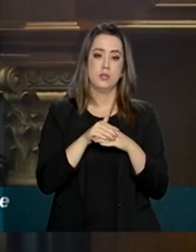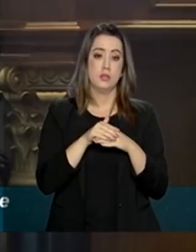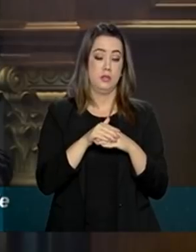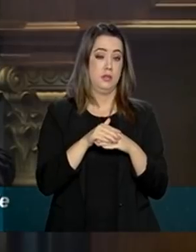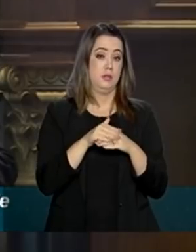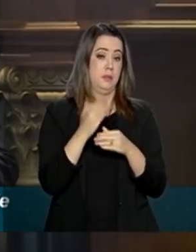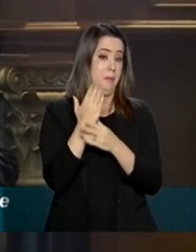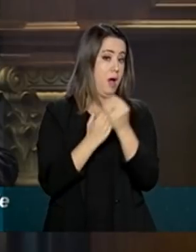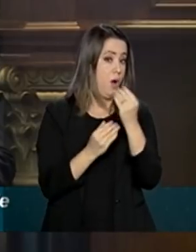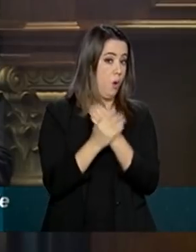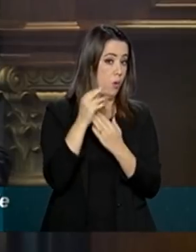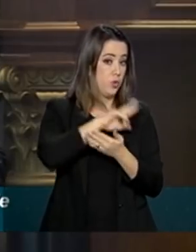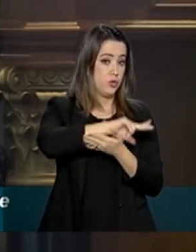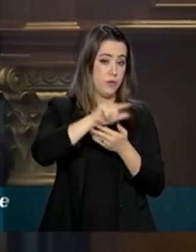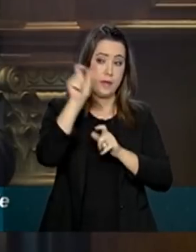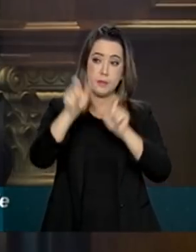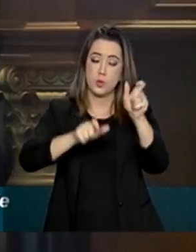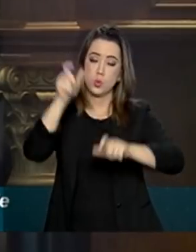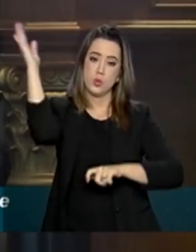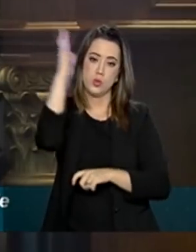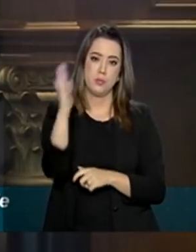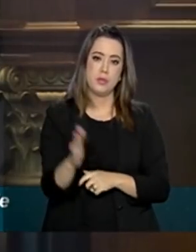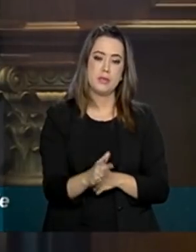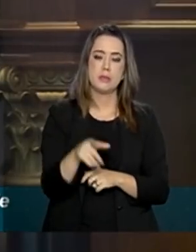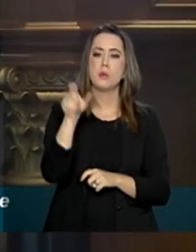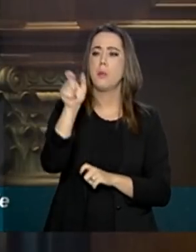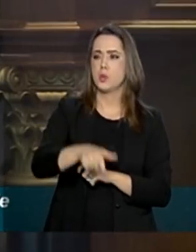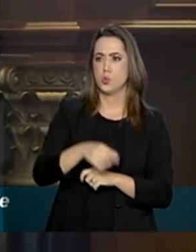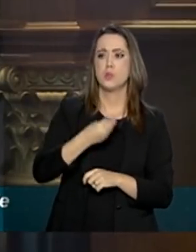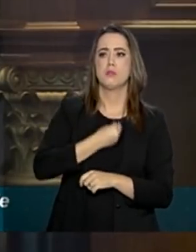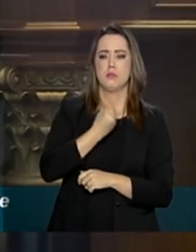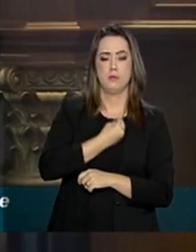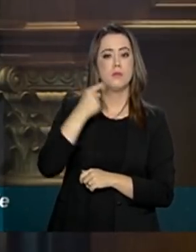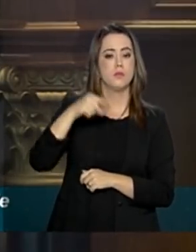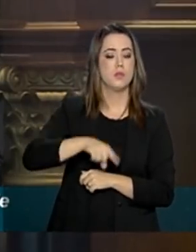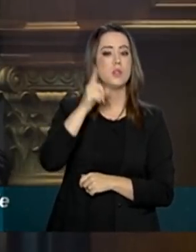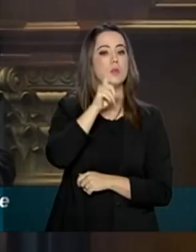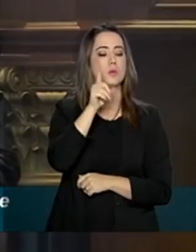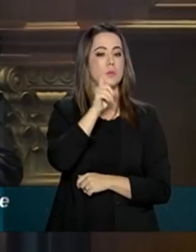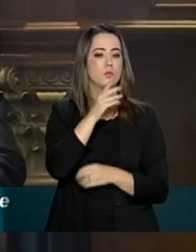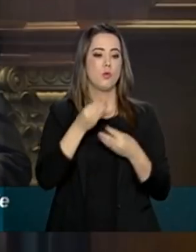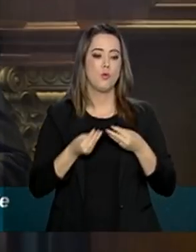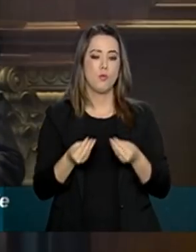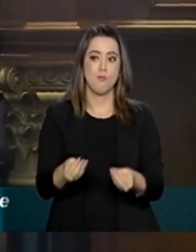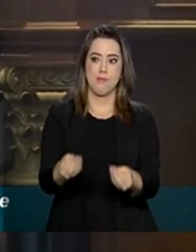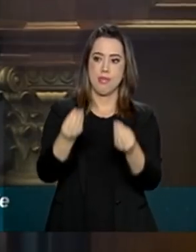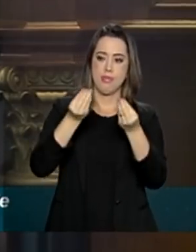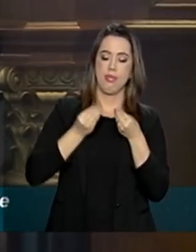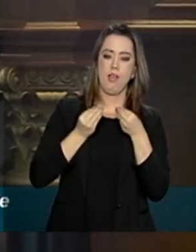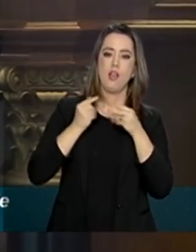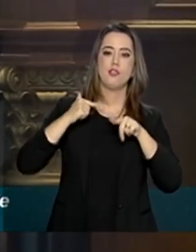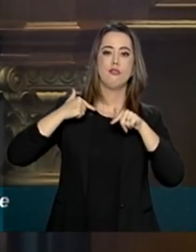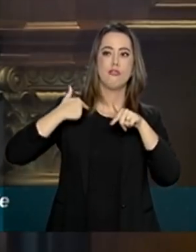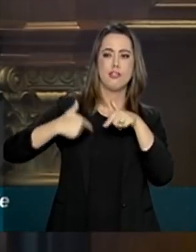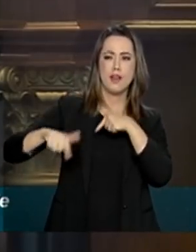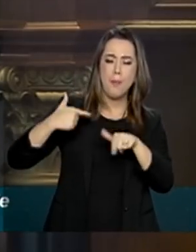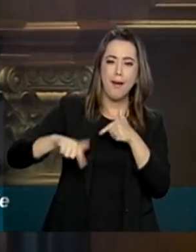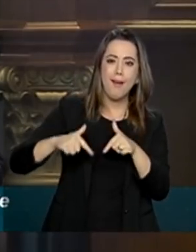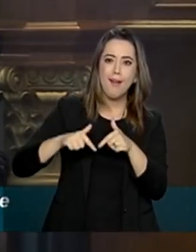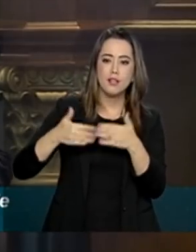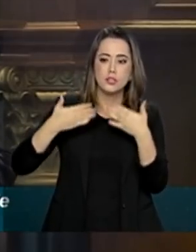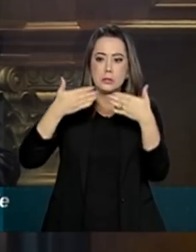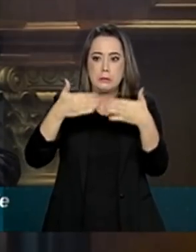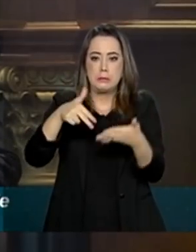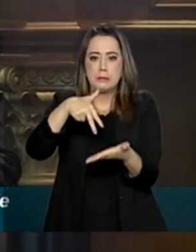parte dos brasileiros, alguns morando aqui nos Estados Unidos, me deram a missão de estar à frente deste